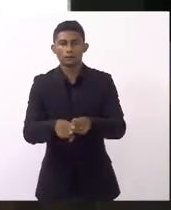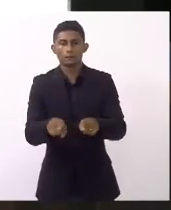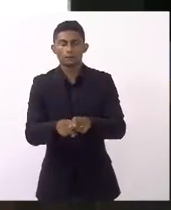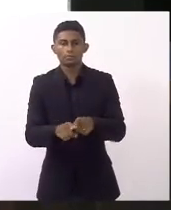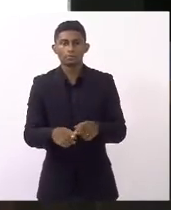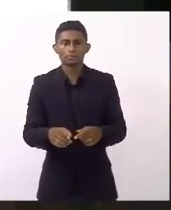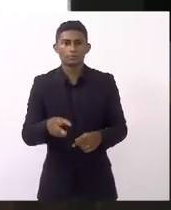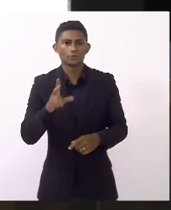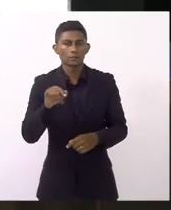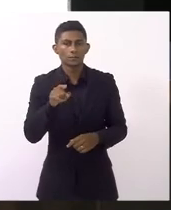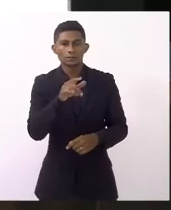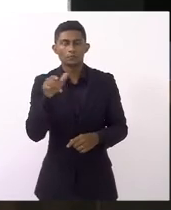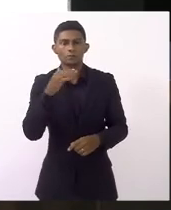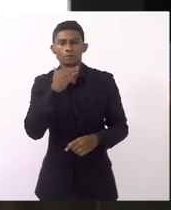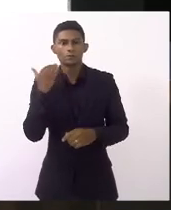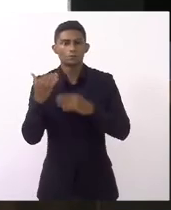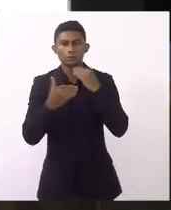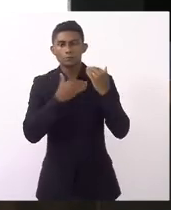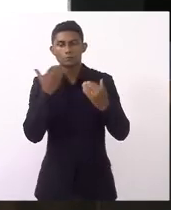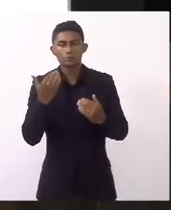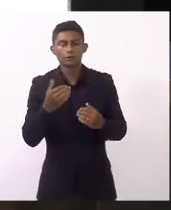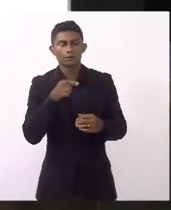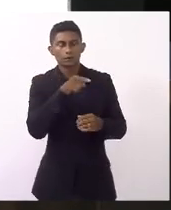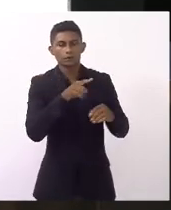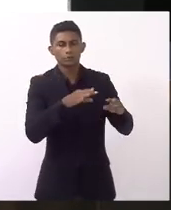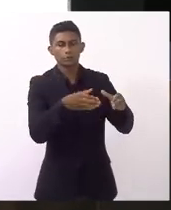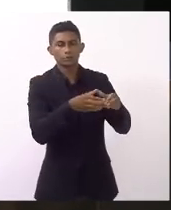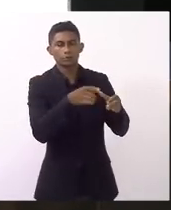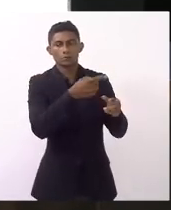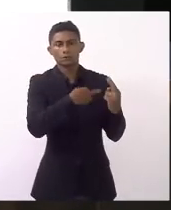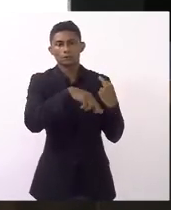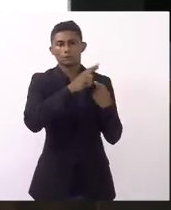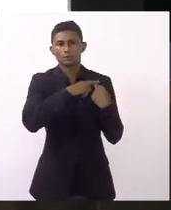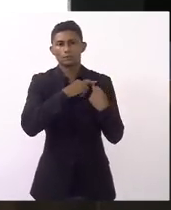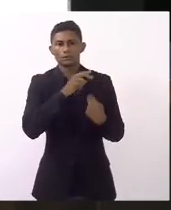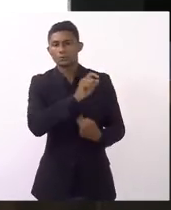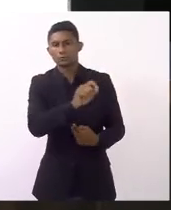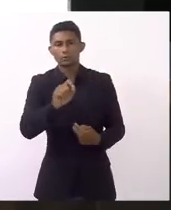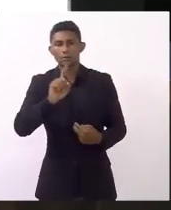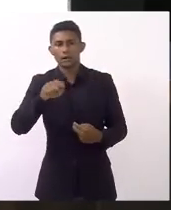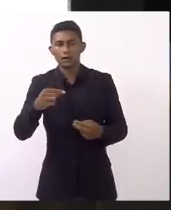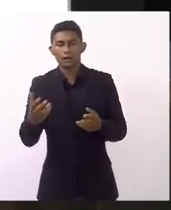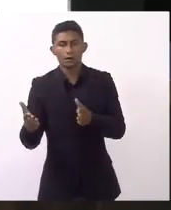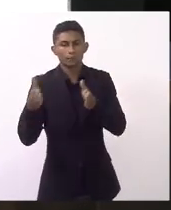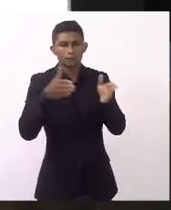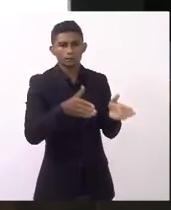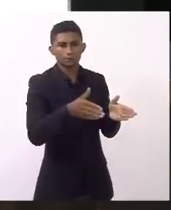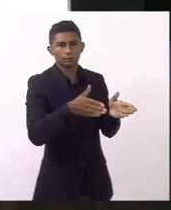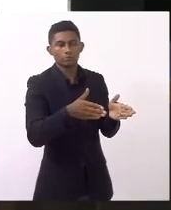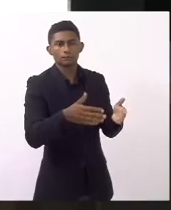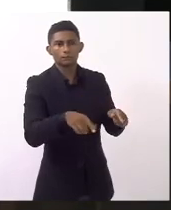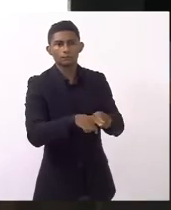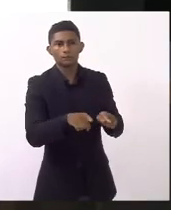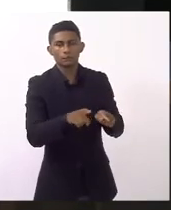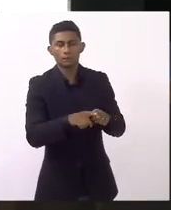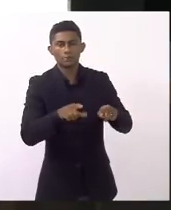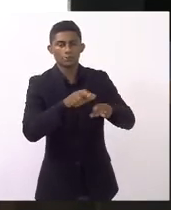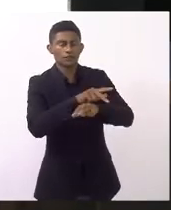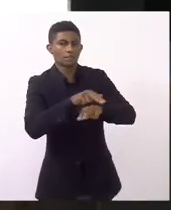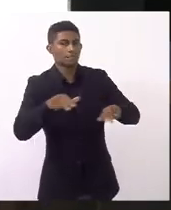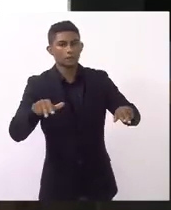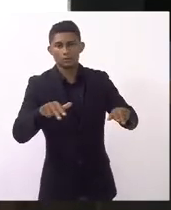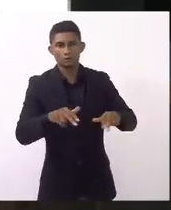falecimento dos Associados A Irmandade se responsabilizavam pelos sepultamentos e missas